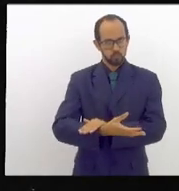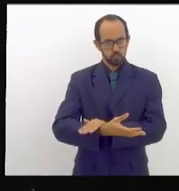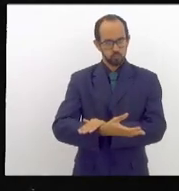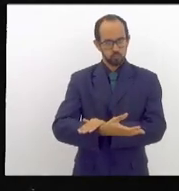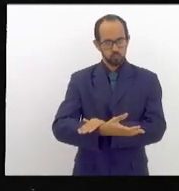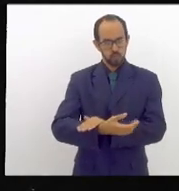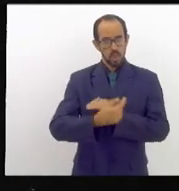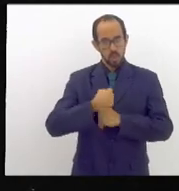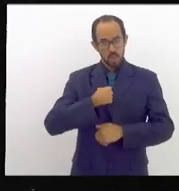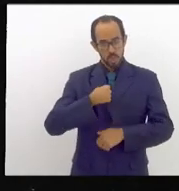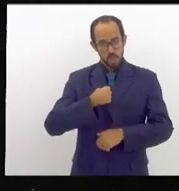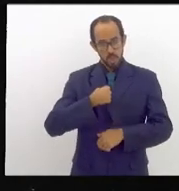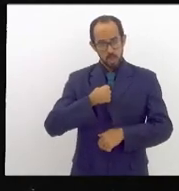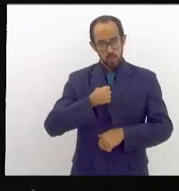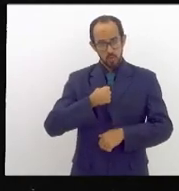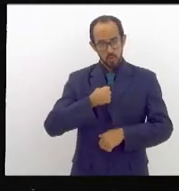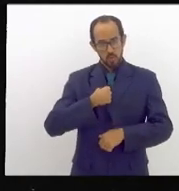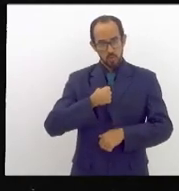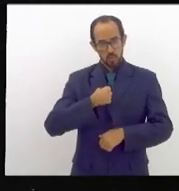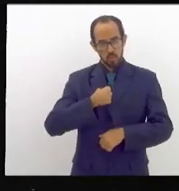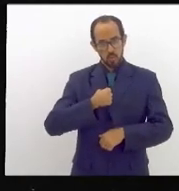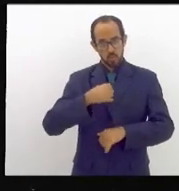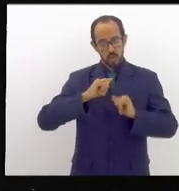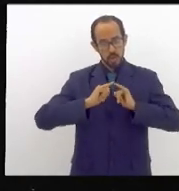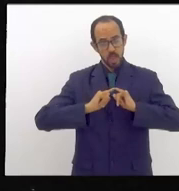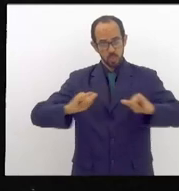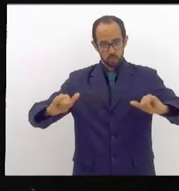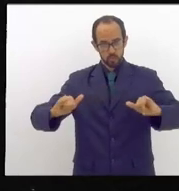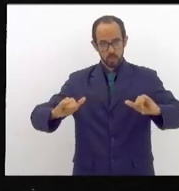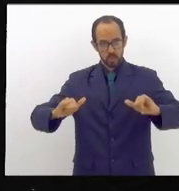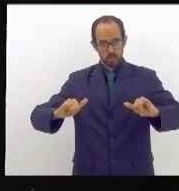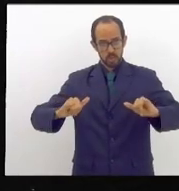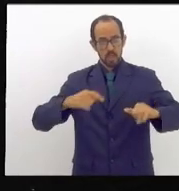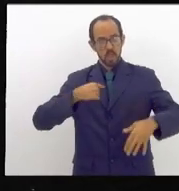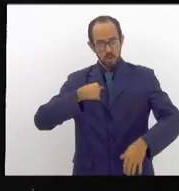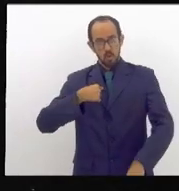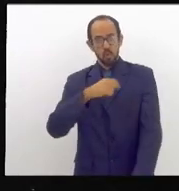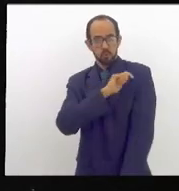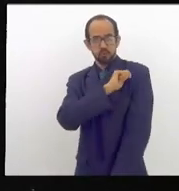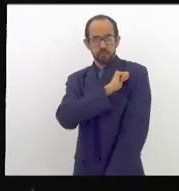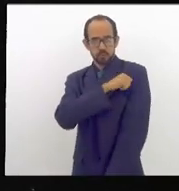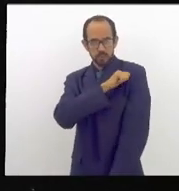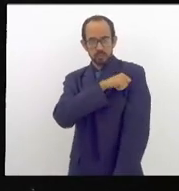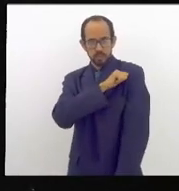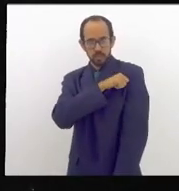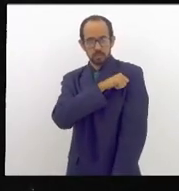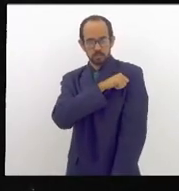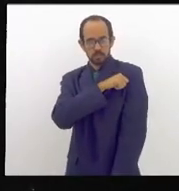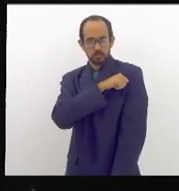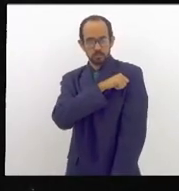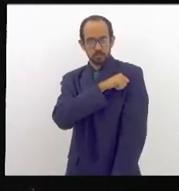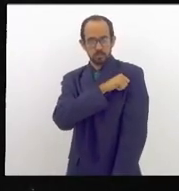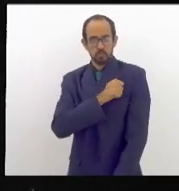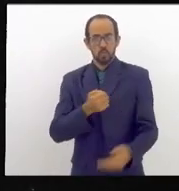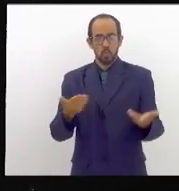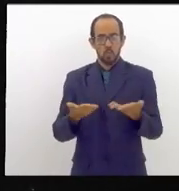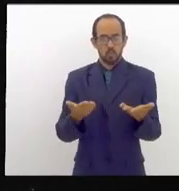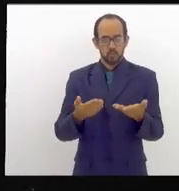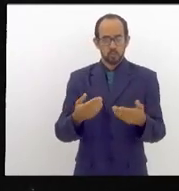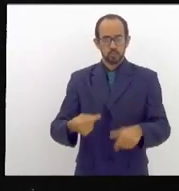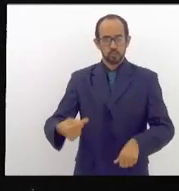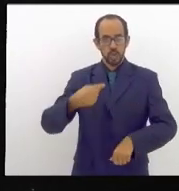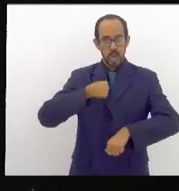eu fui uma das primeiras deputadas a denunciar trabalhei muito fiscalizei muito hoje eu quero